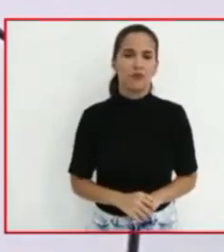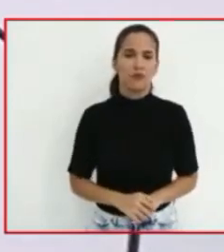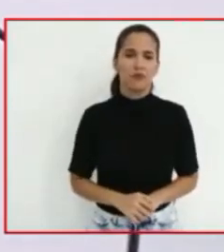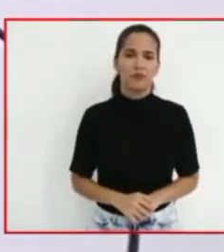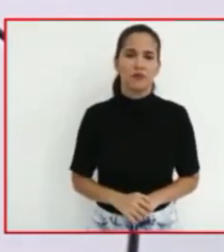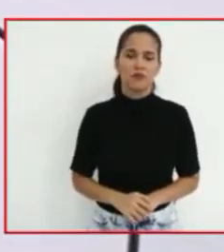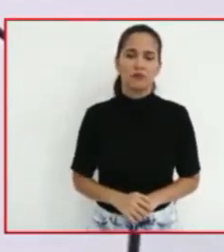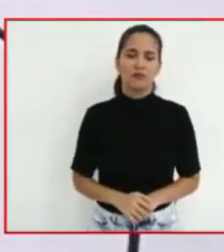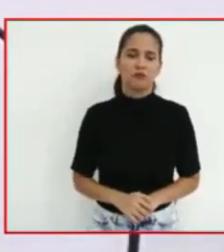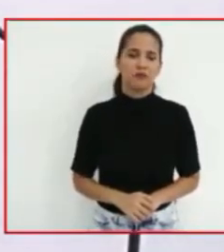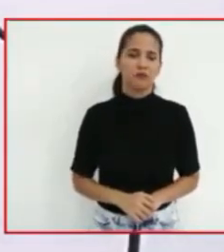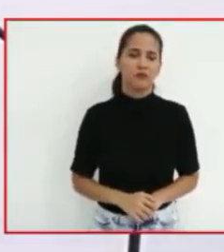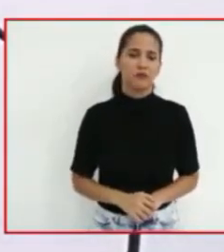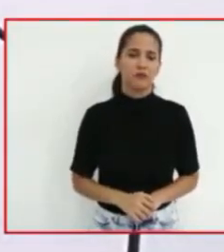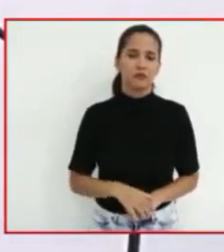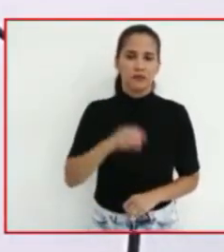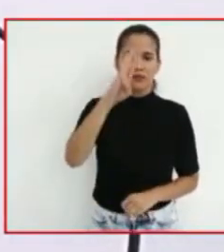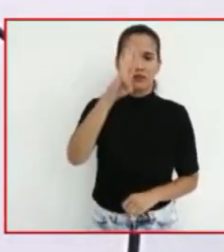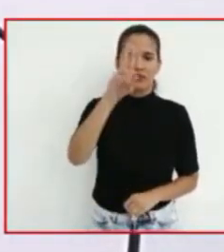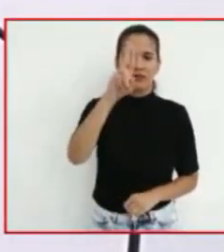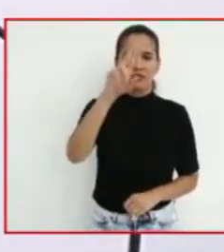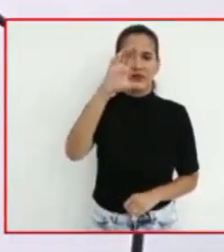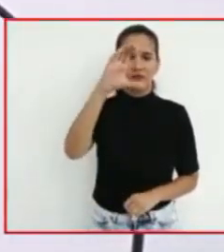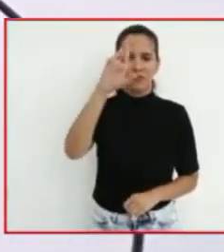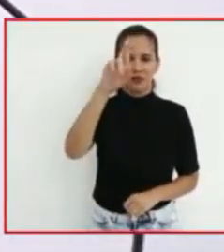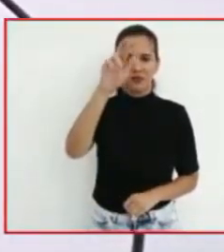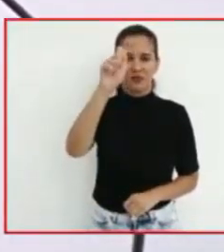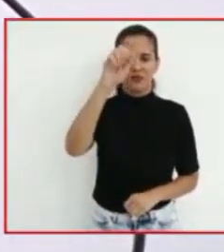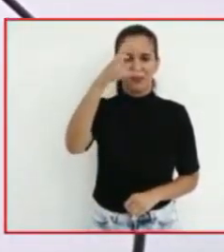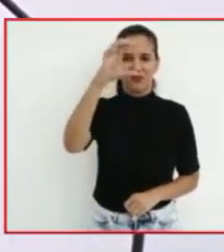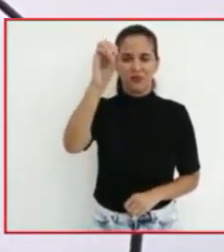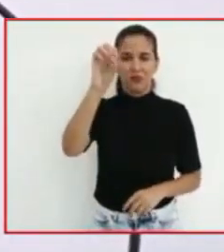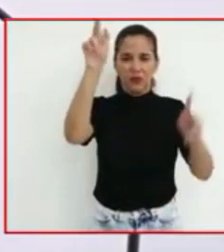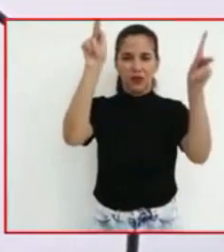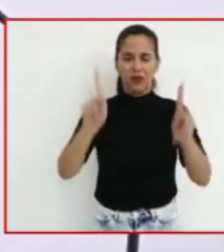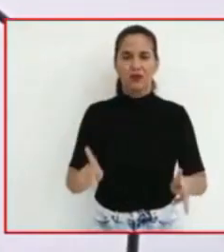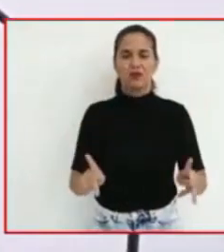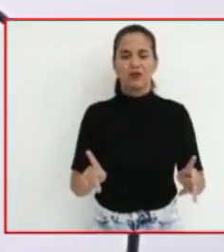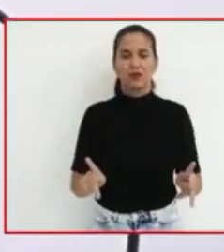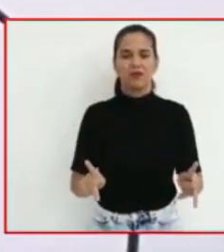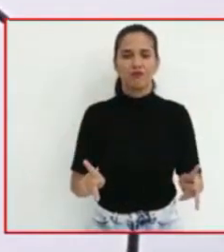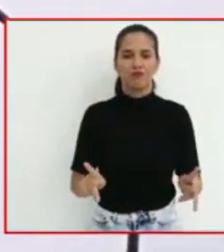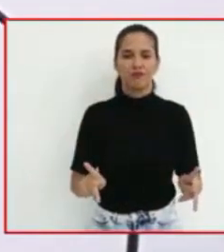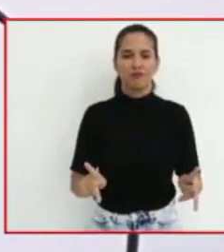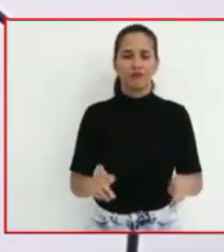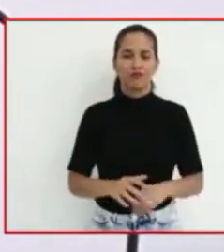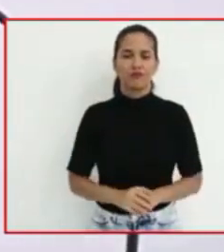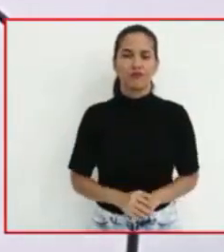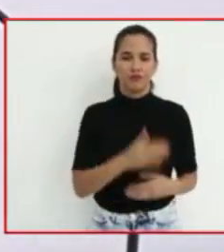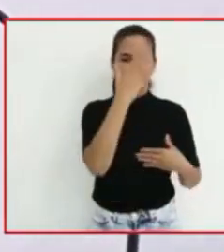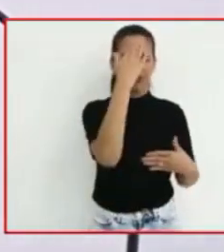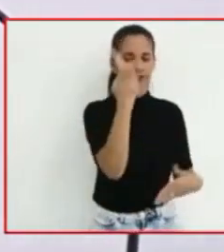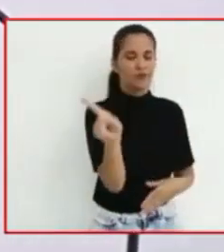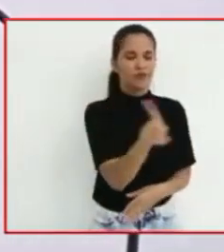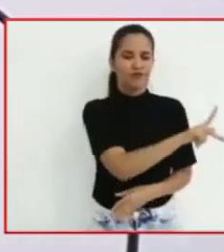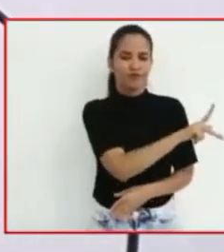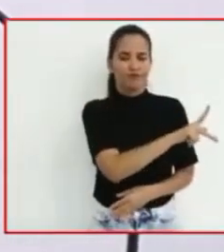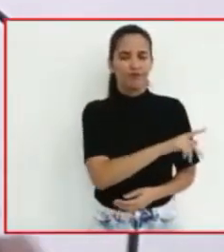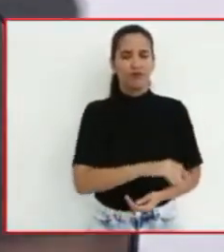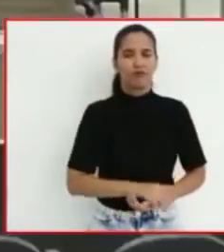Caravina, que ficou lá o buracão. Está lá, para o povo de Bataguaçu, a herança. Muito obrigado, senhor presidente.